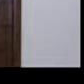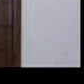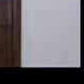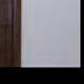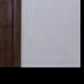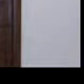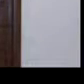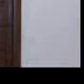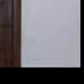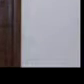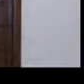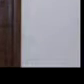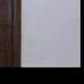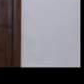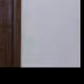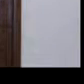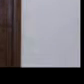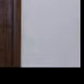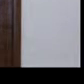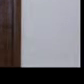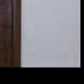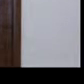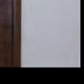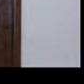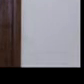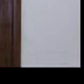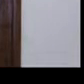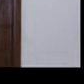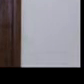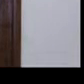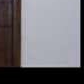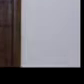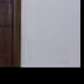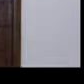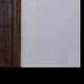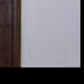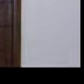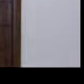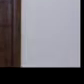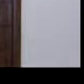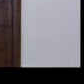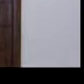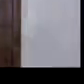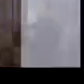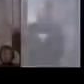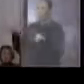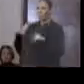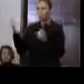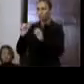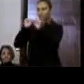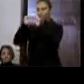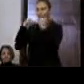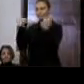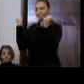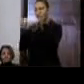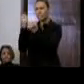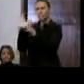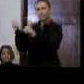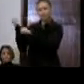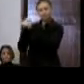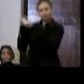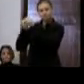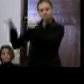dar as boas-vindas a todos que vieram aqui trabalhar conosco durante esses dois dias. Dizer para vocês que esse simpósio, ele já há alguns